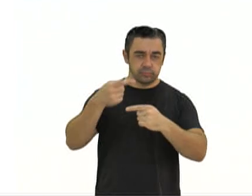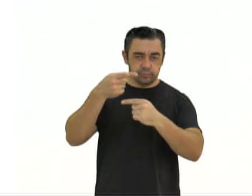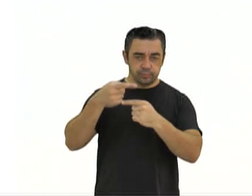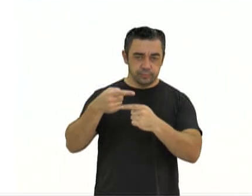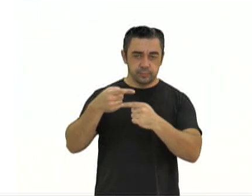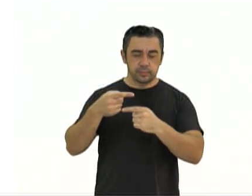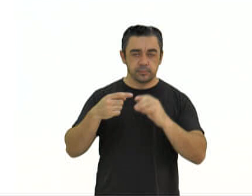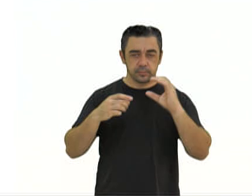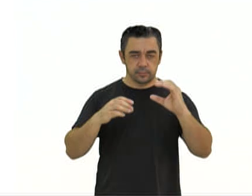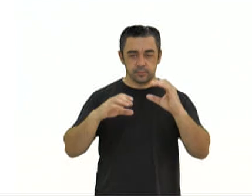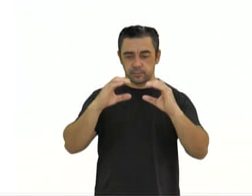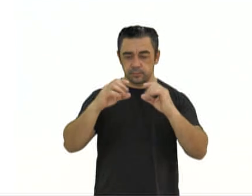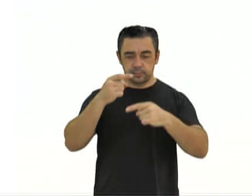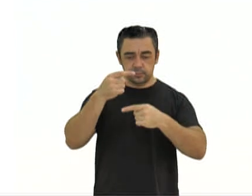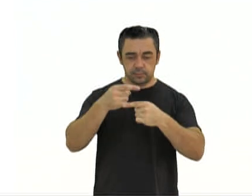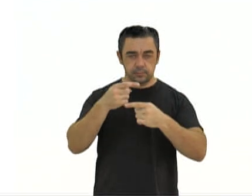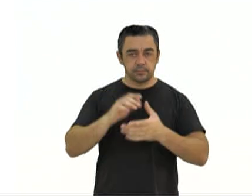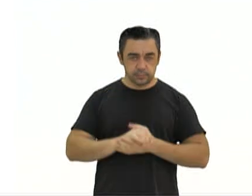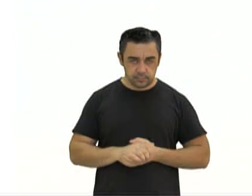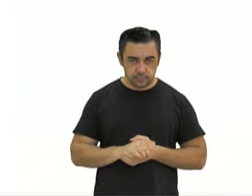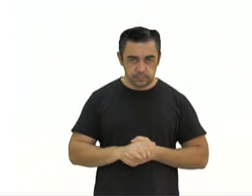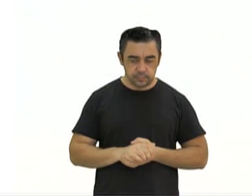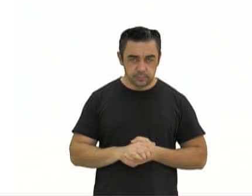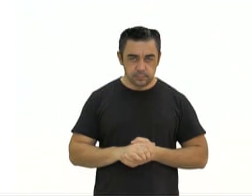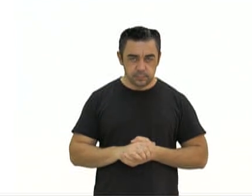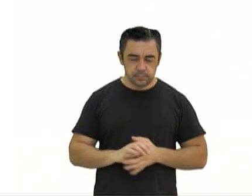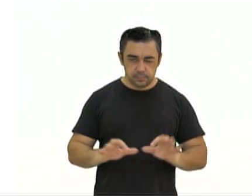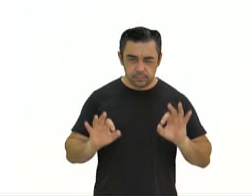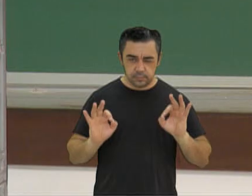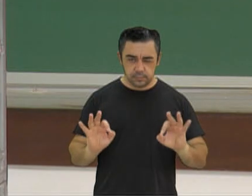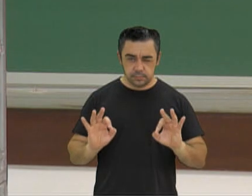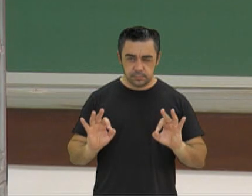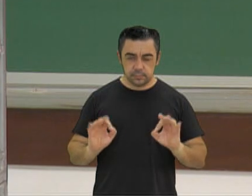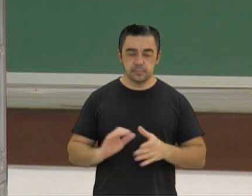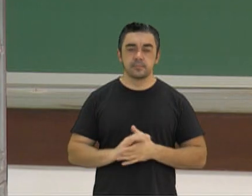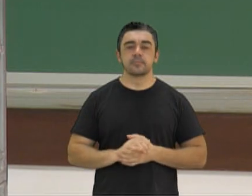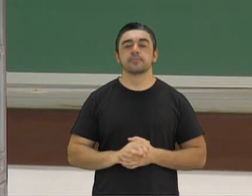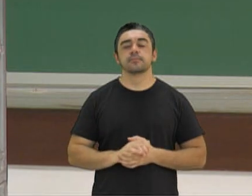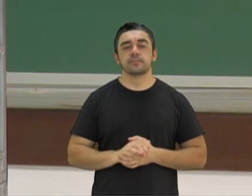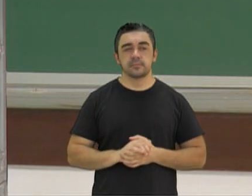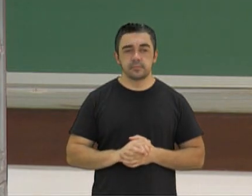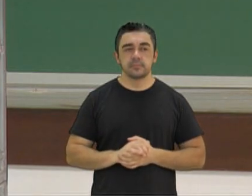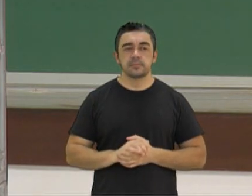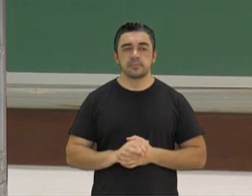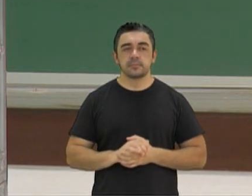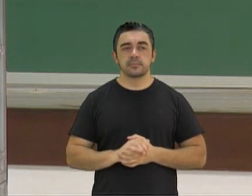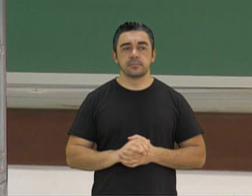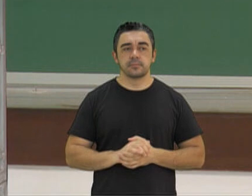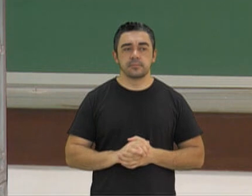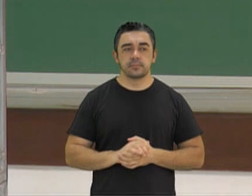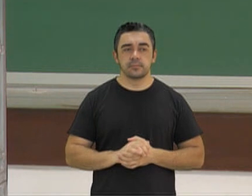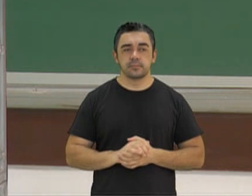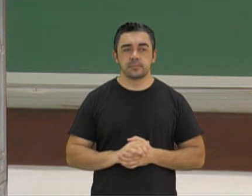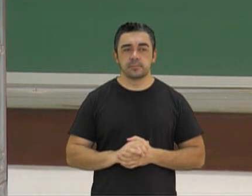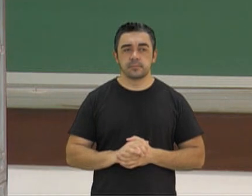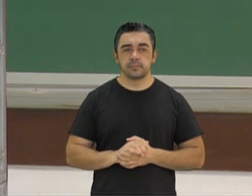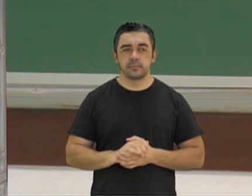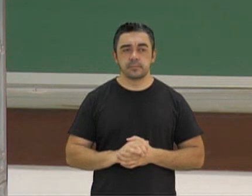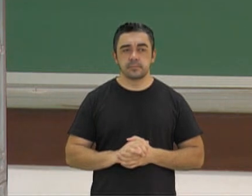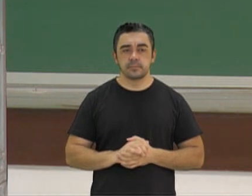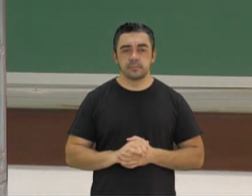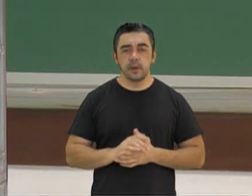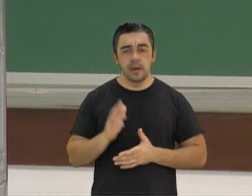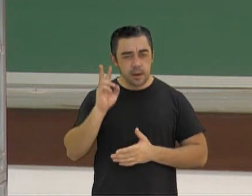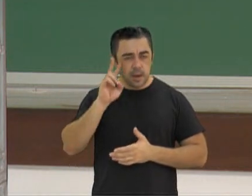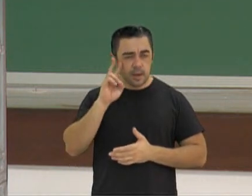dupla ligação, uma ligação pi, certo? Beleza? Beleza, professor, muito bem. Eu lembro que você falou